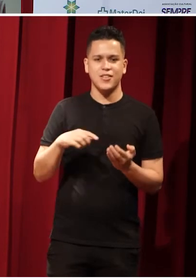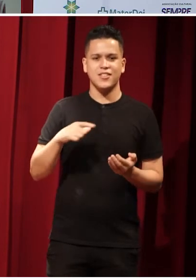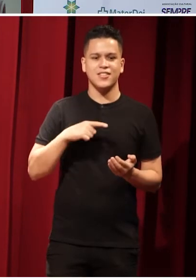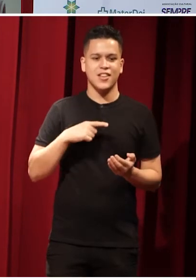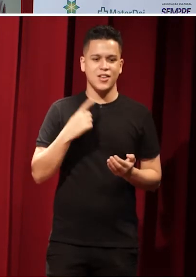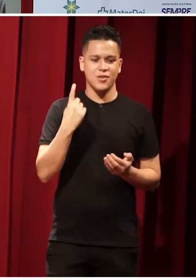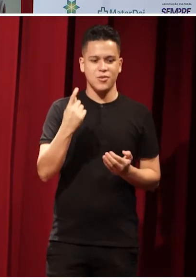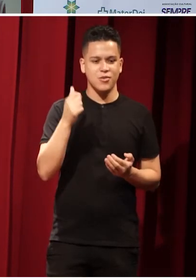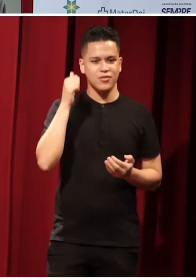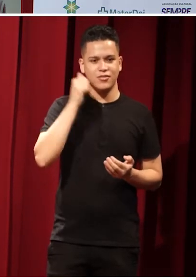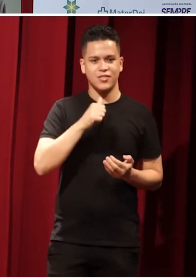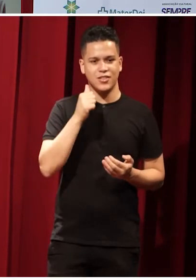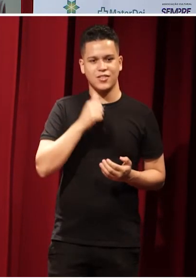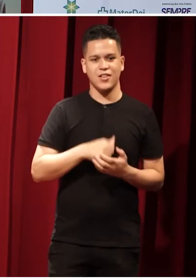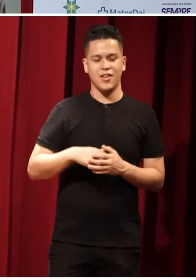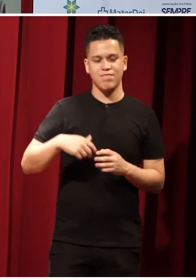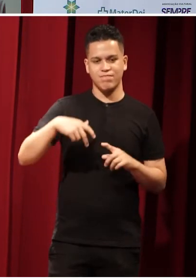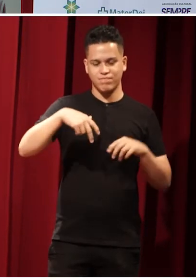Como é?